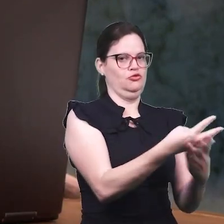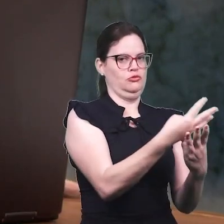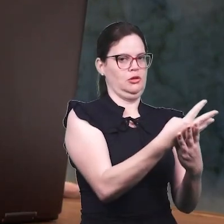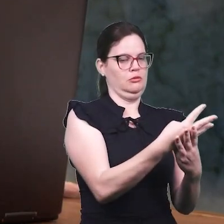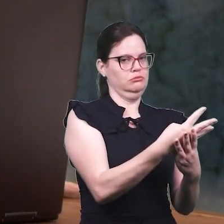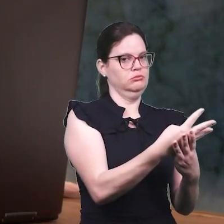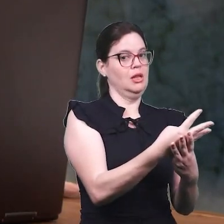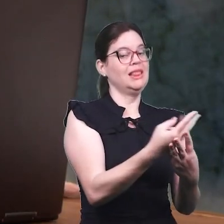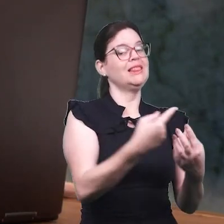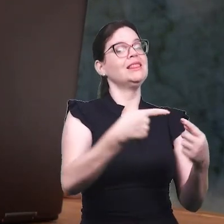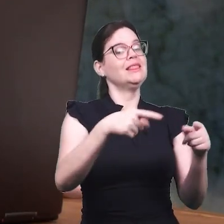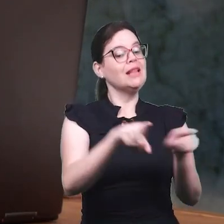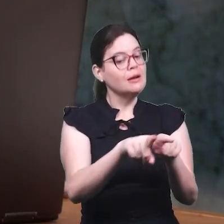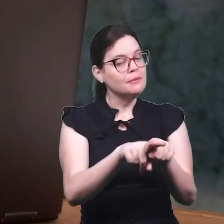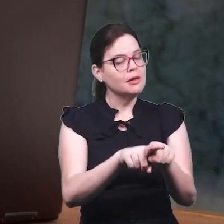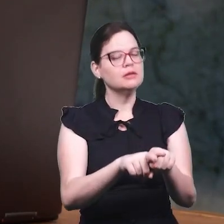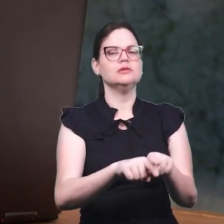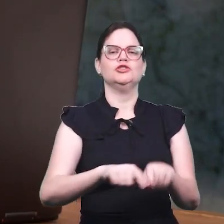acrescenta ainda